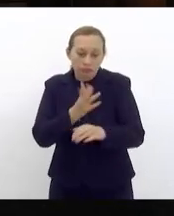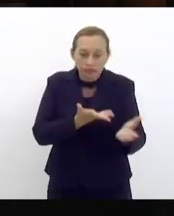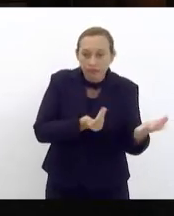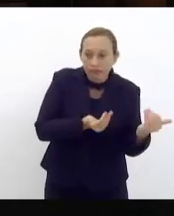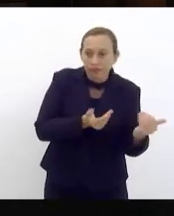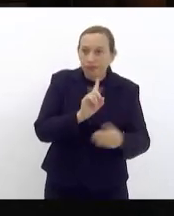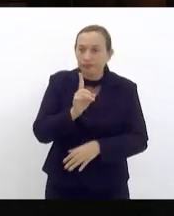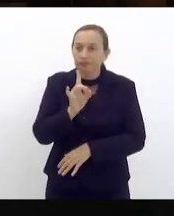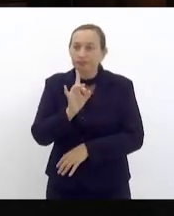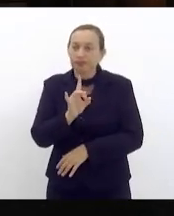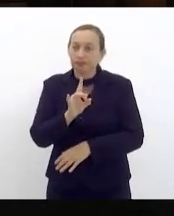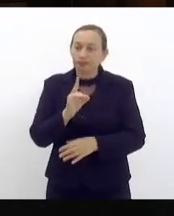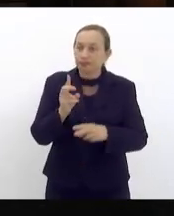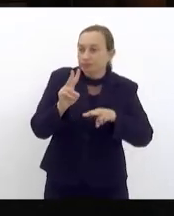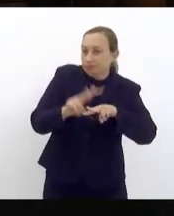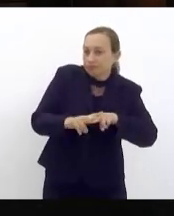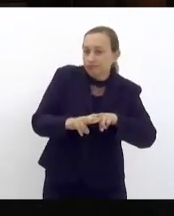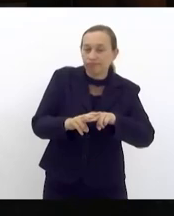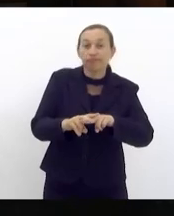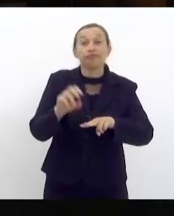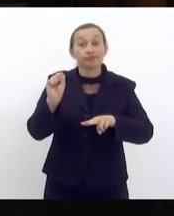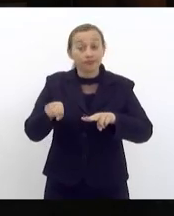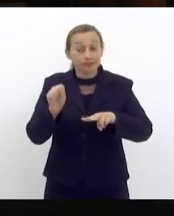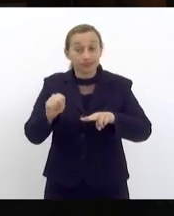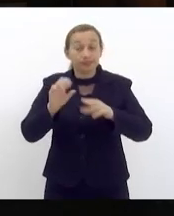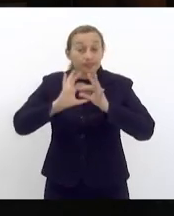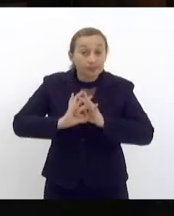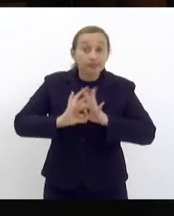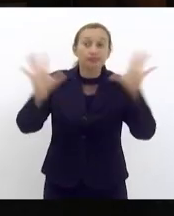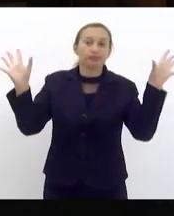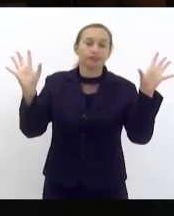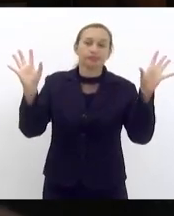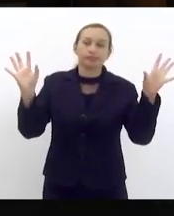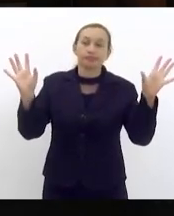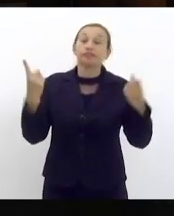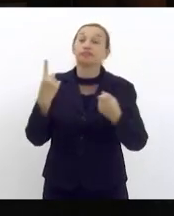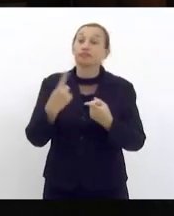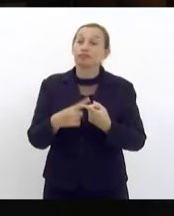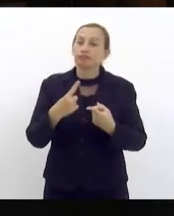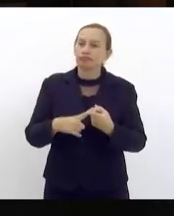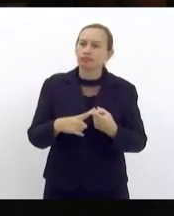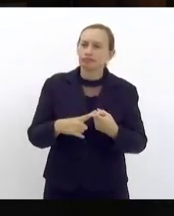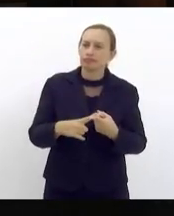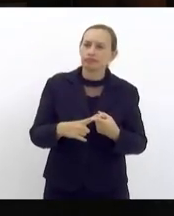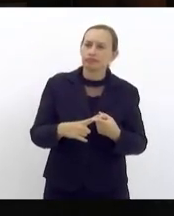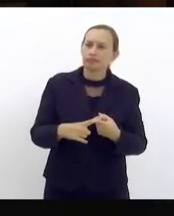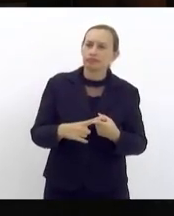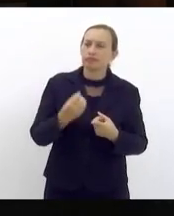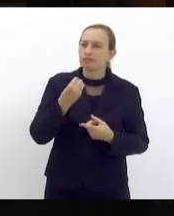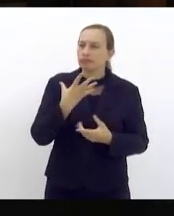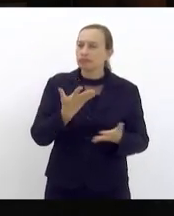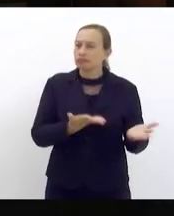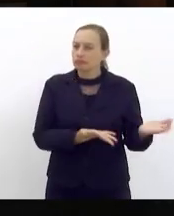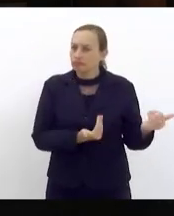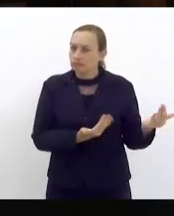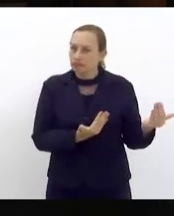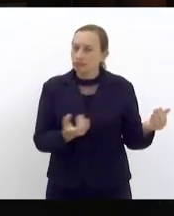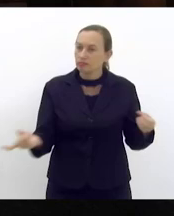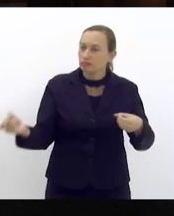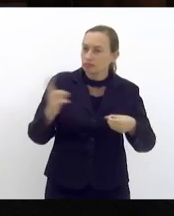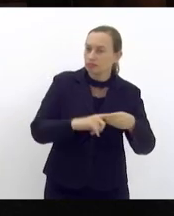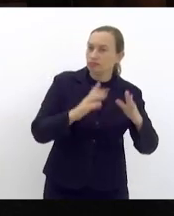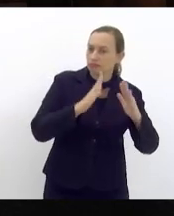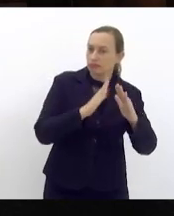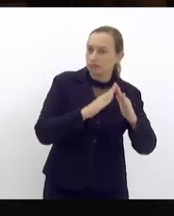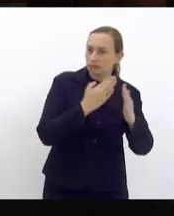não é para encarceá-los mas sim para libertá-los porque boa parte desses jovens que voltam à